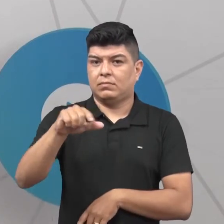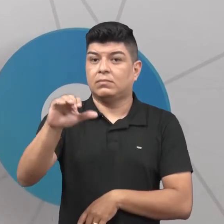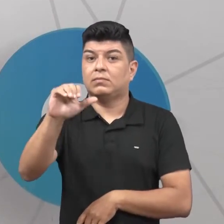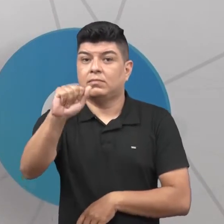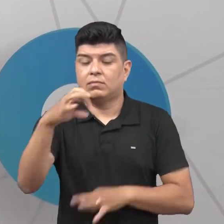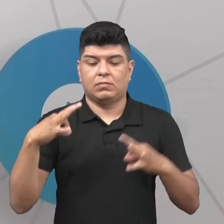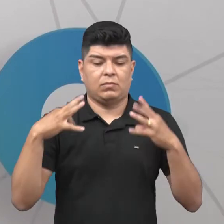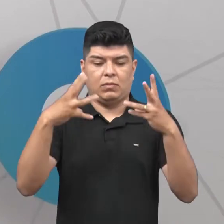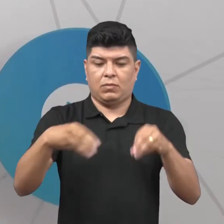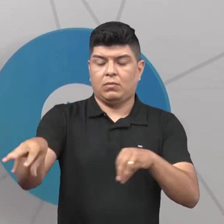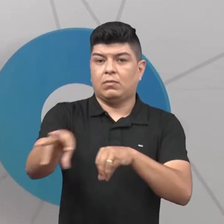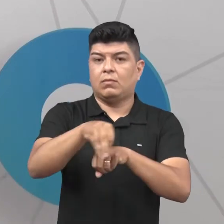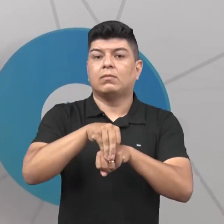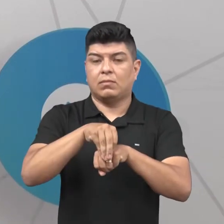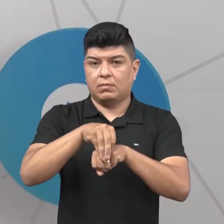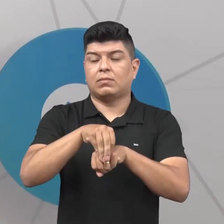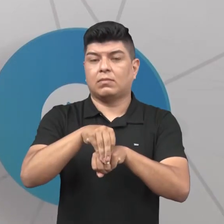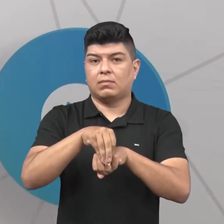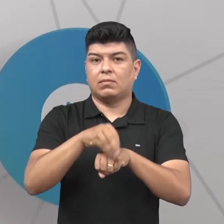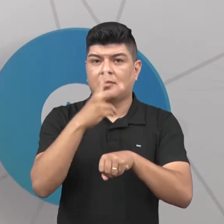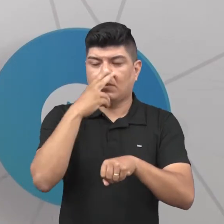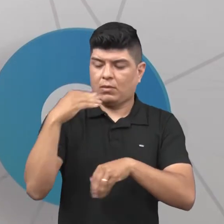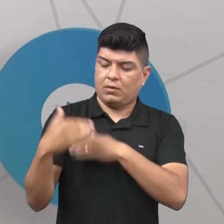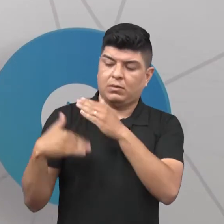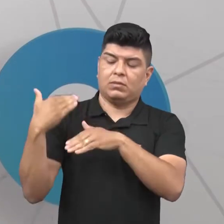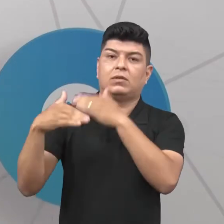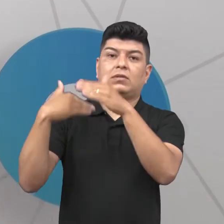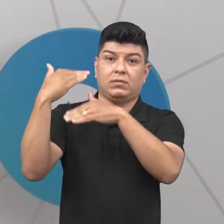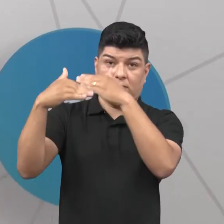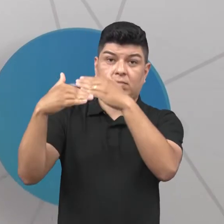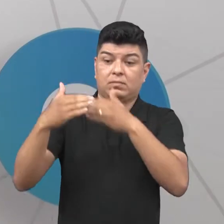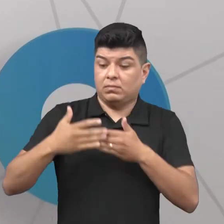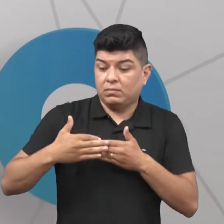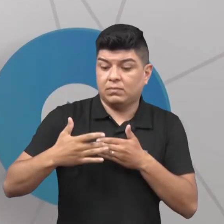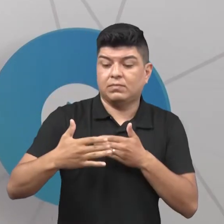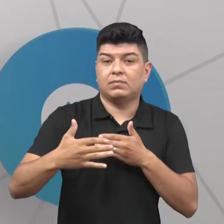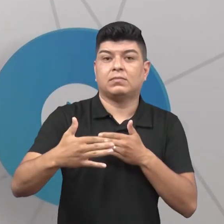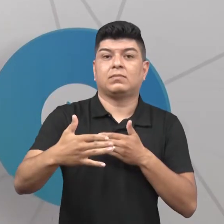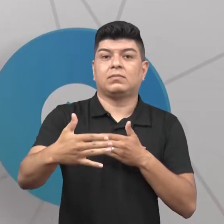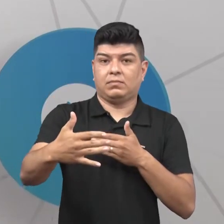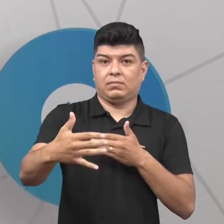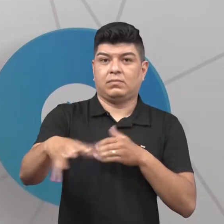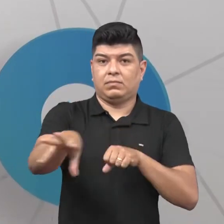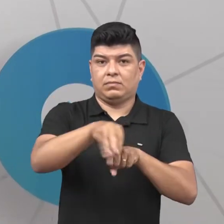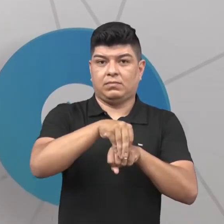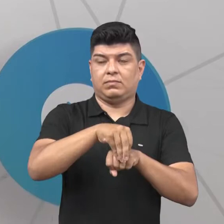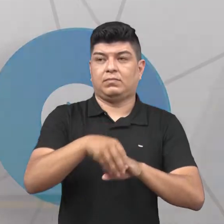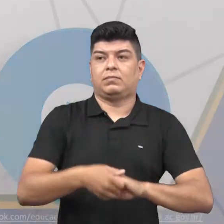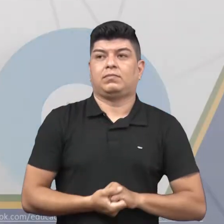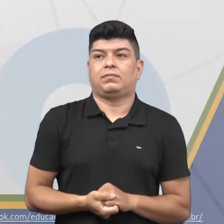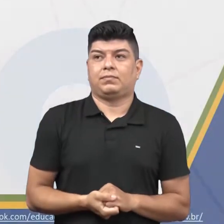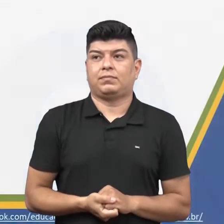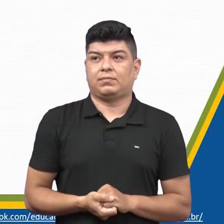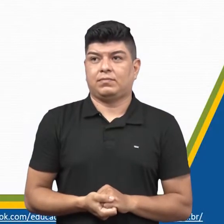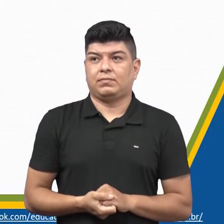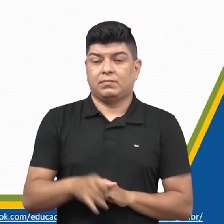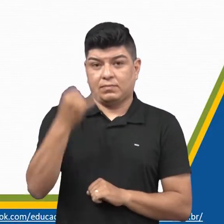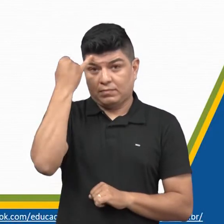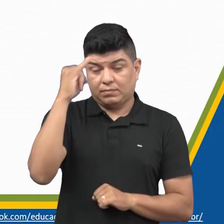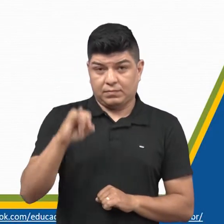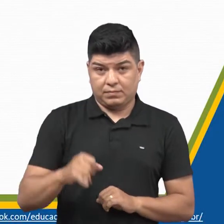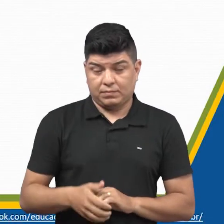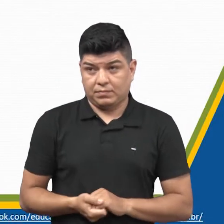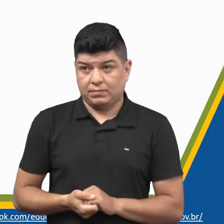nosso conhecimento seria desenvolvido a partir do nosso conhecimento. Então as